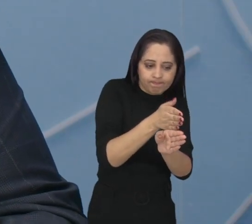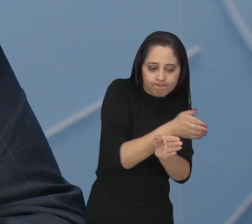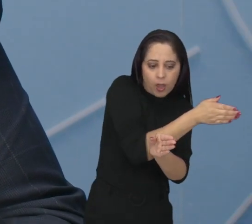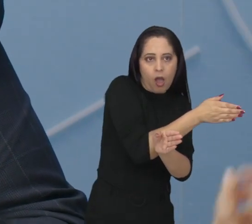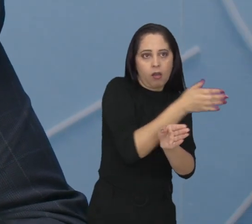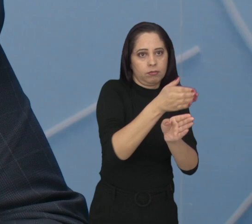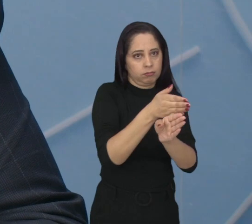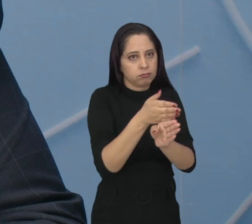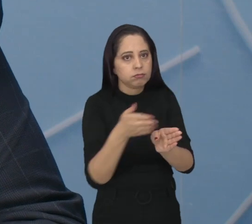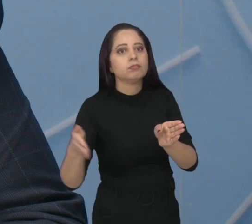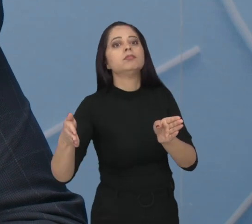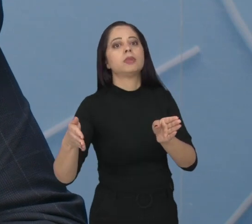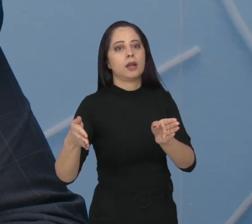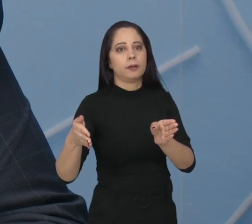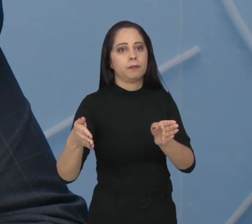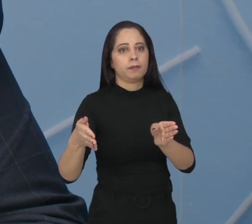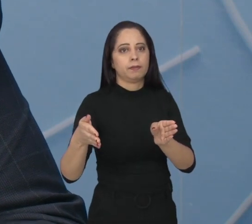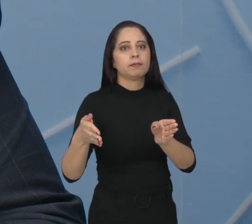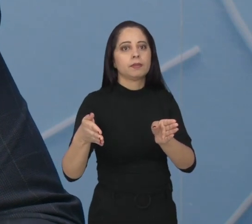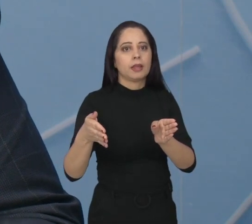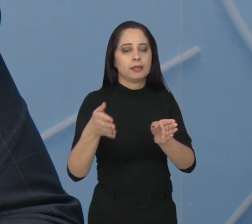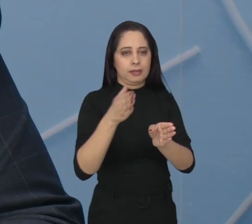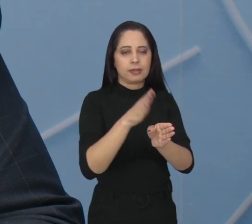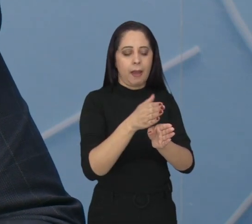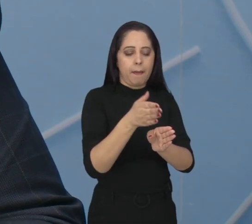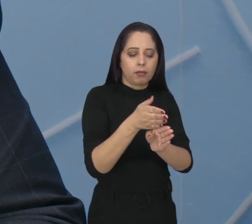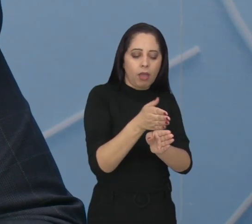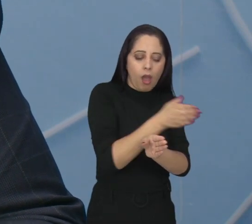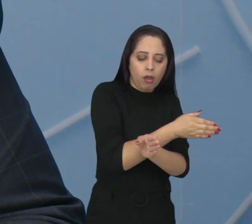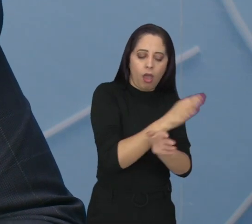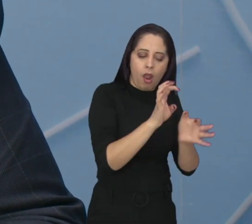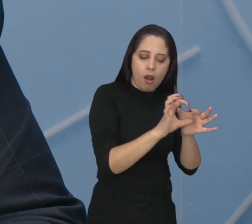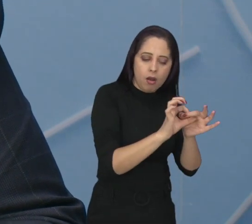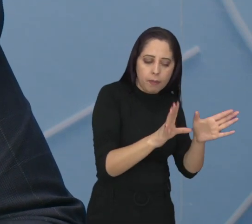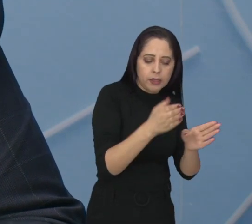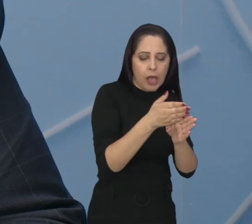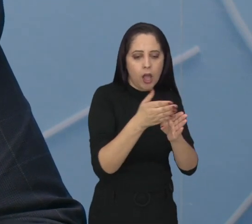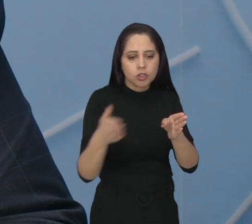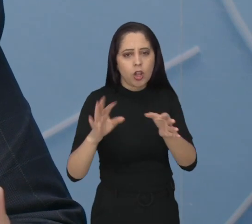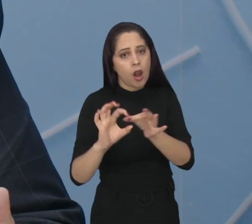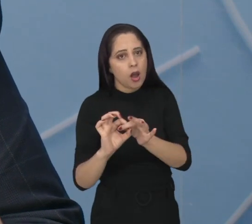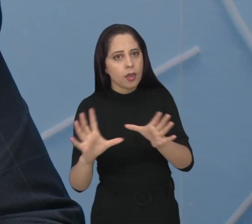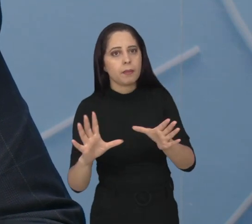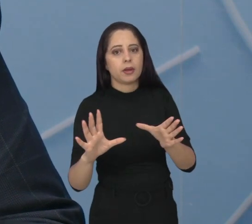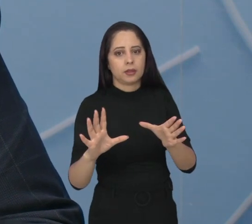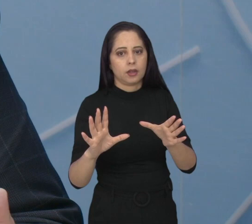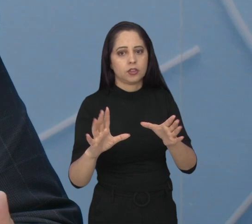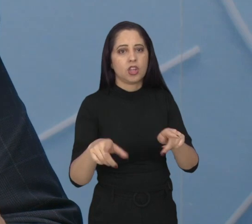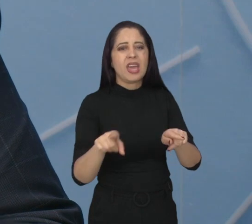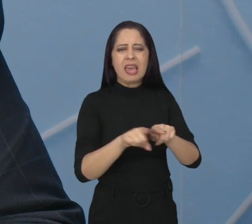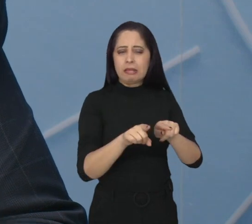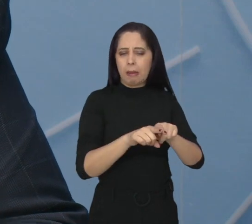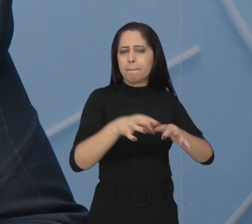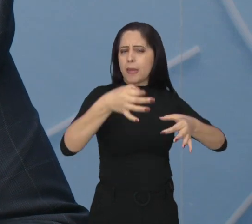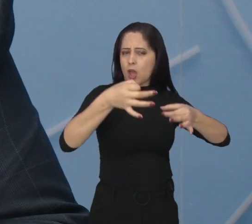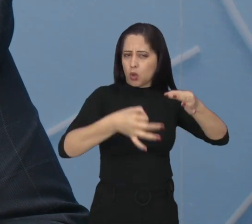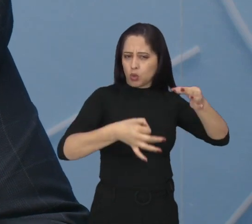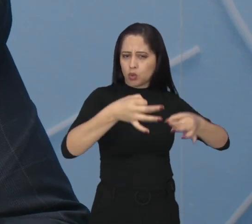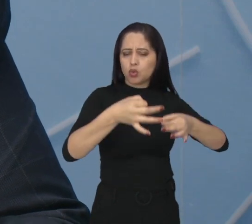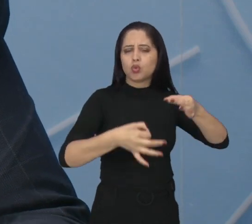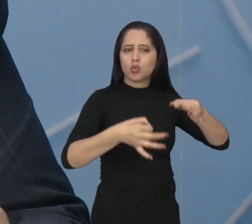de invasão da liberdade do outro, e até o próprio judiciário ele